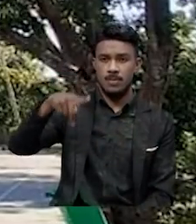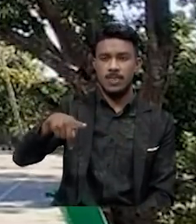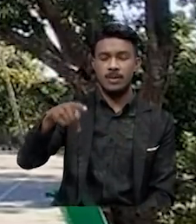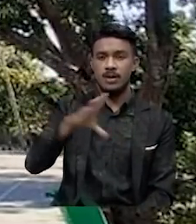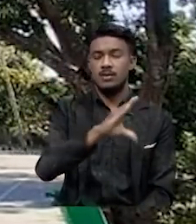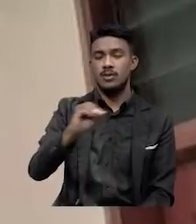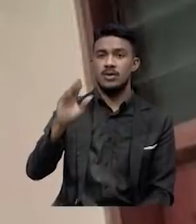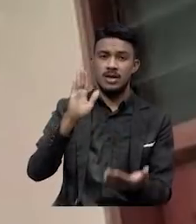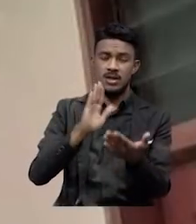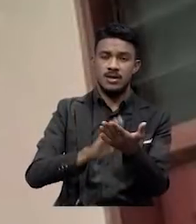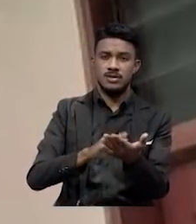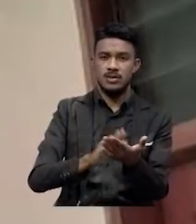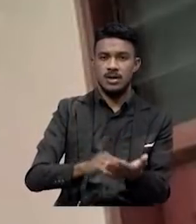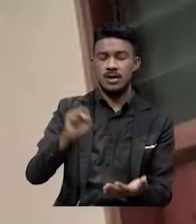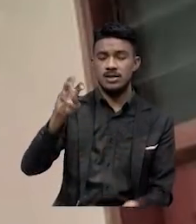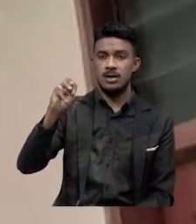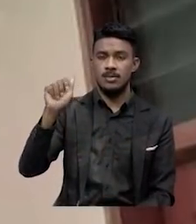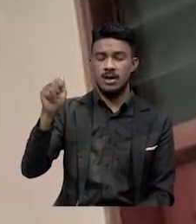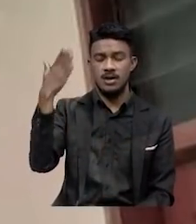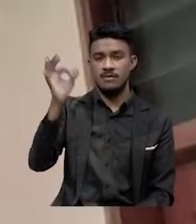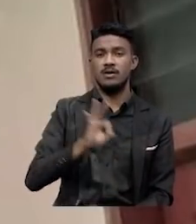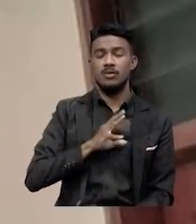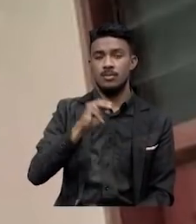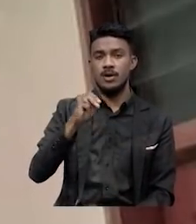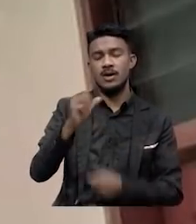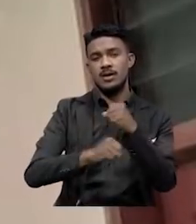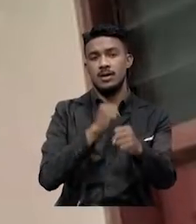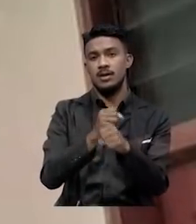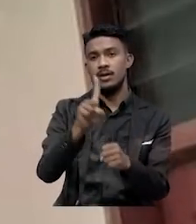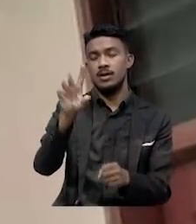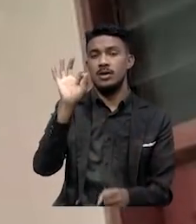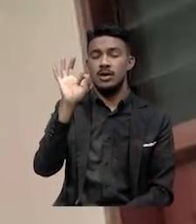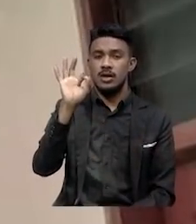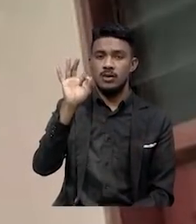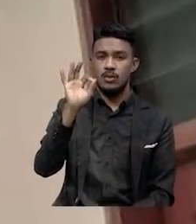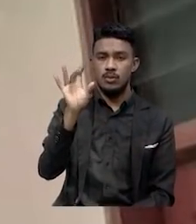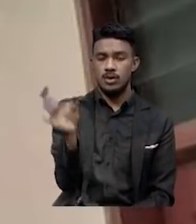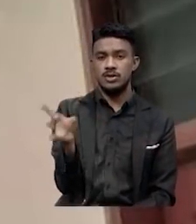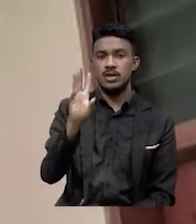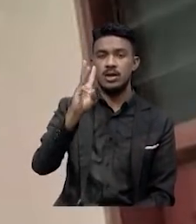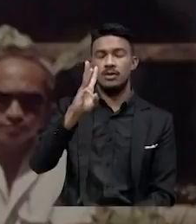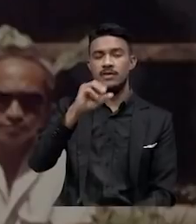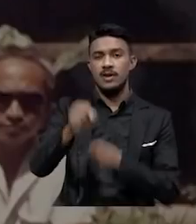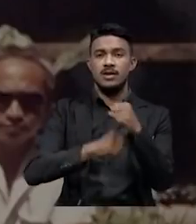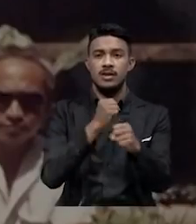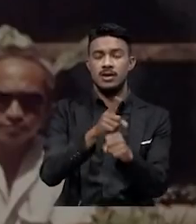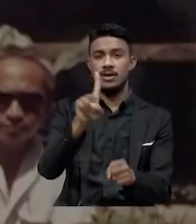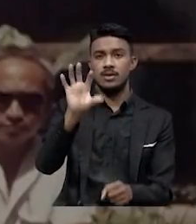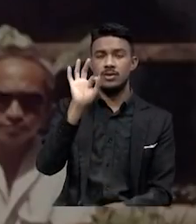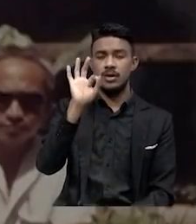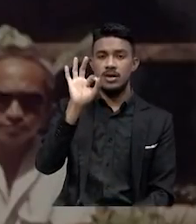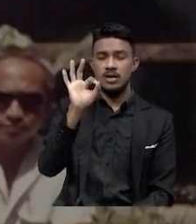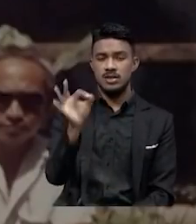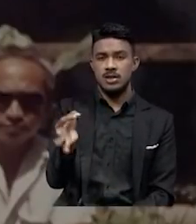iha colégio Fatumaka iha tinang rihung ida atu sia walunulu resineng no iha tinang rihung ida atu sia